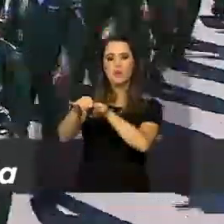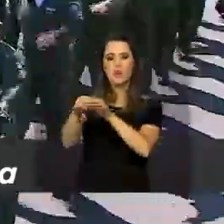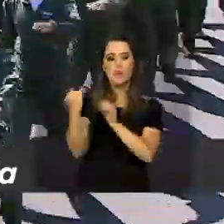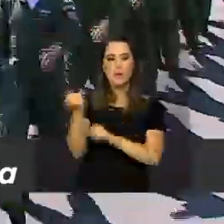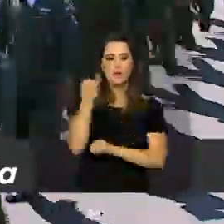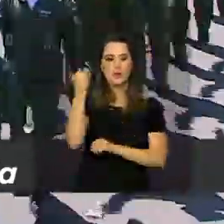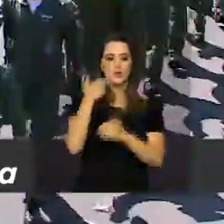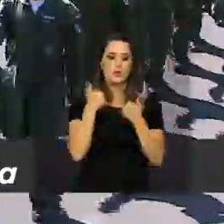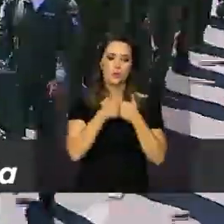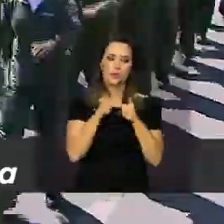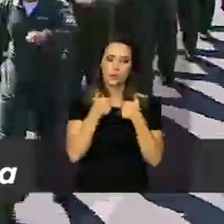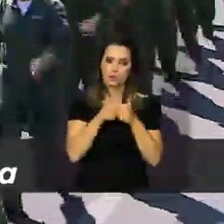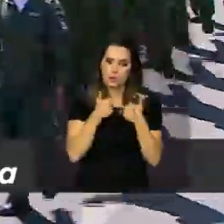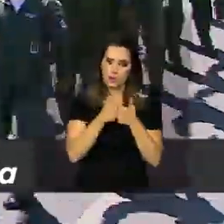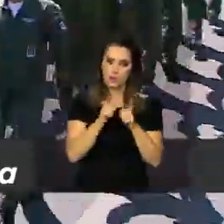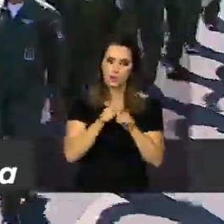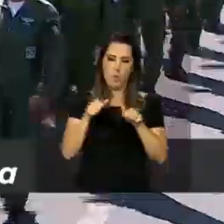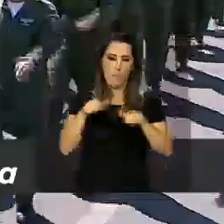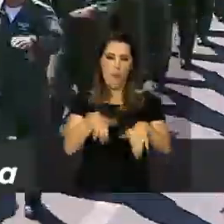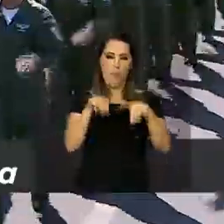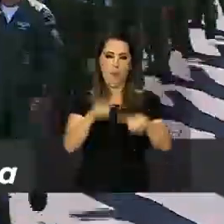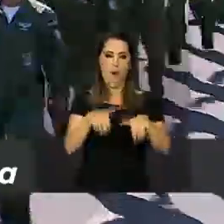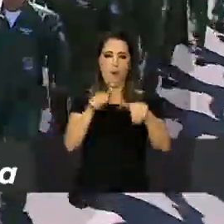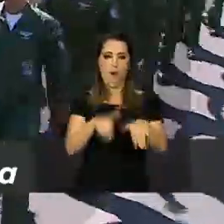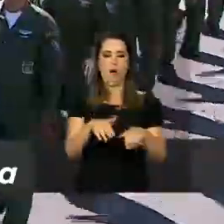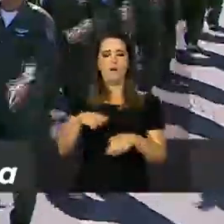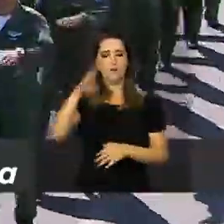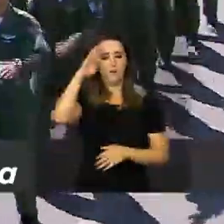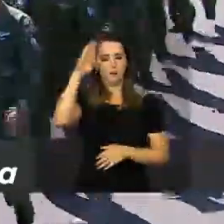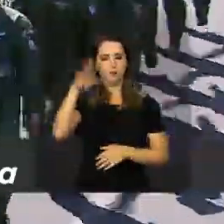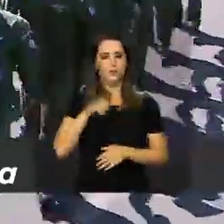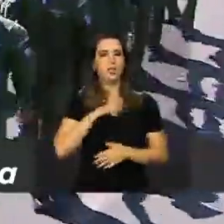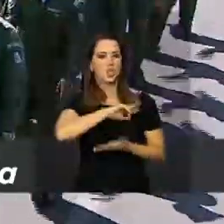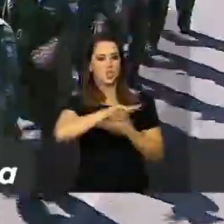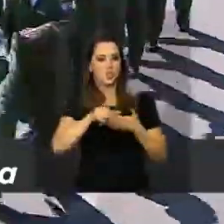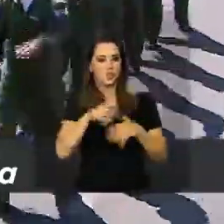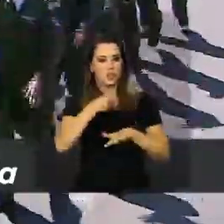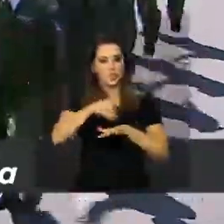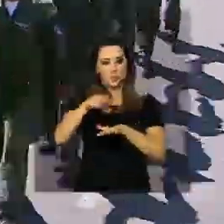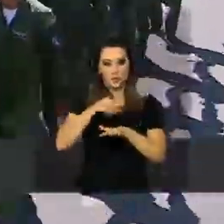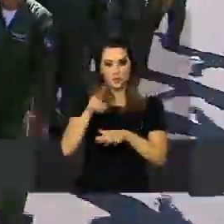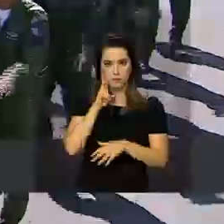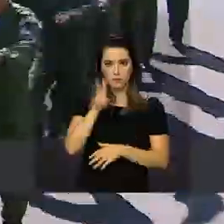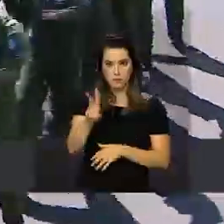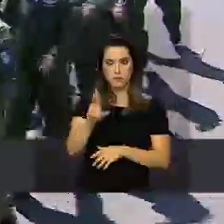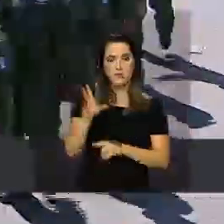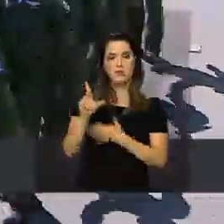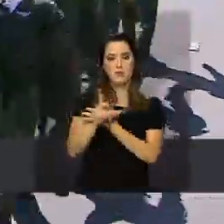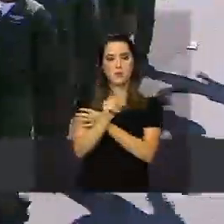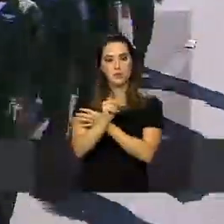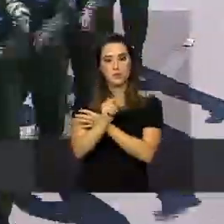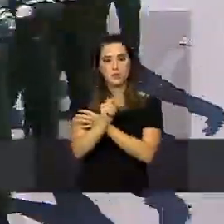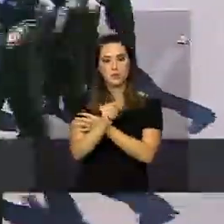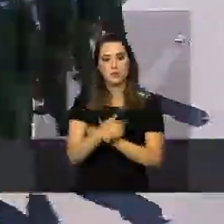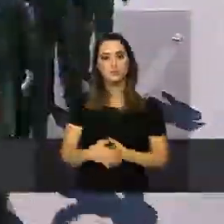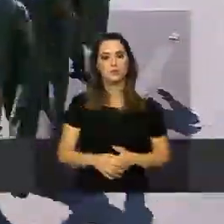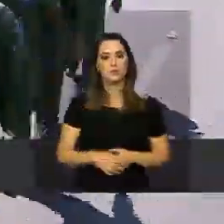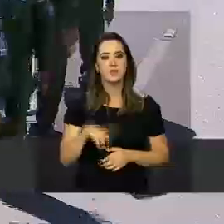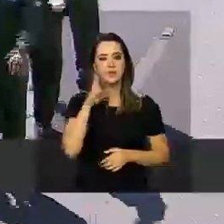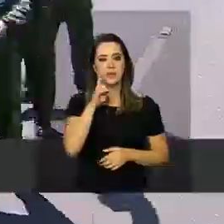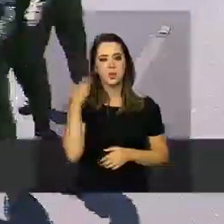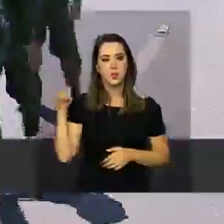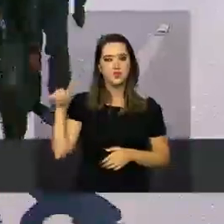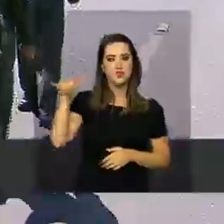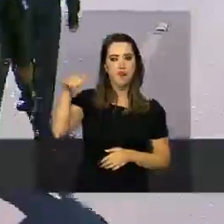dorsal do transporte de tropa da Força Aérea Brasileira. A gente tem bastante informação dele lá no Twitter, @TVNBR. Acabou de passar por aqui,